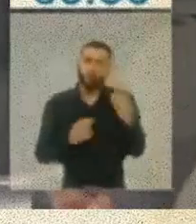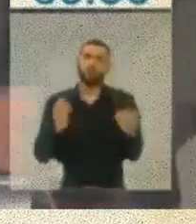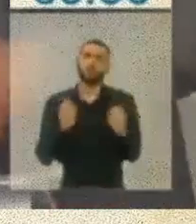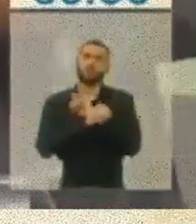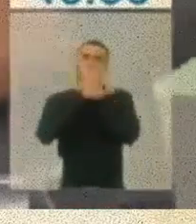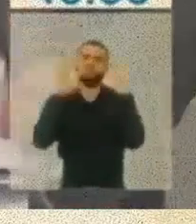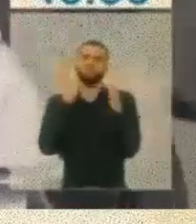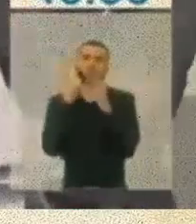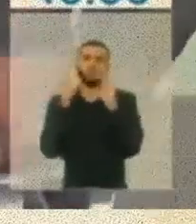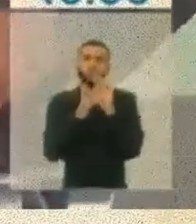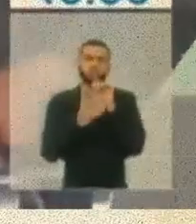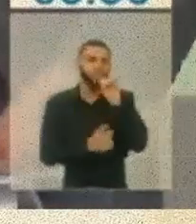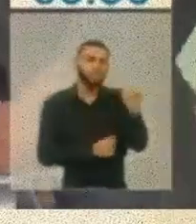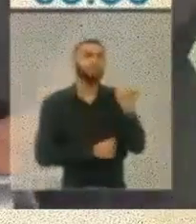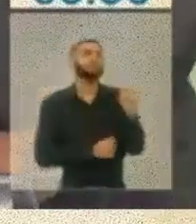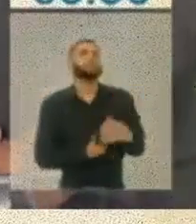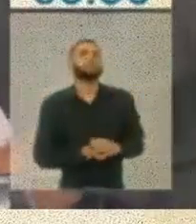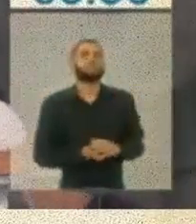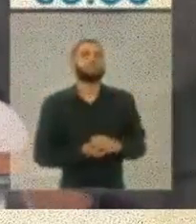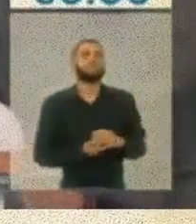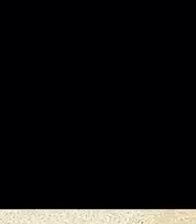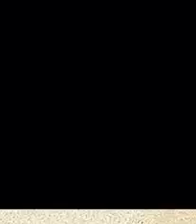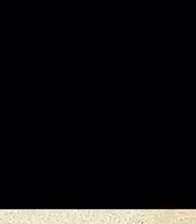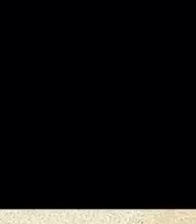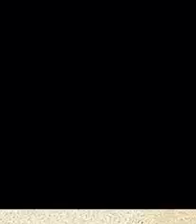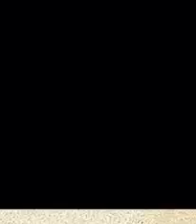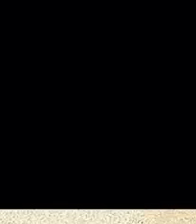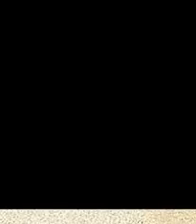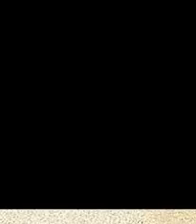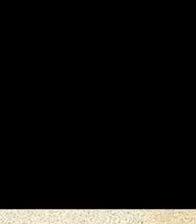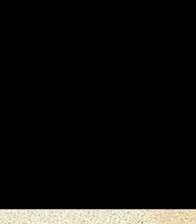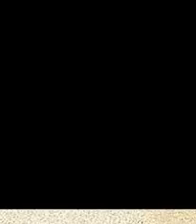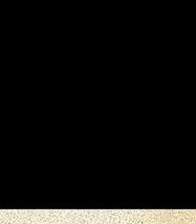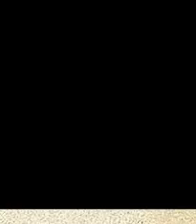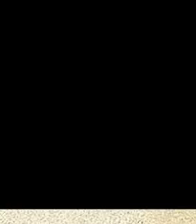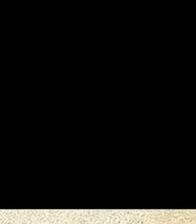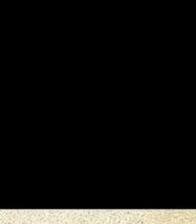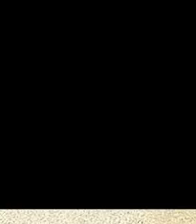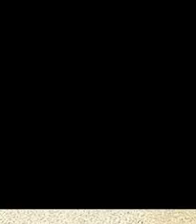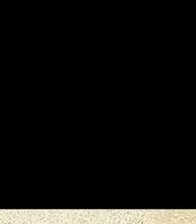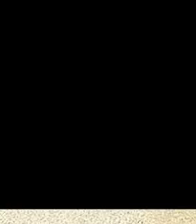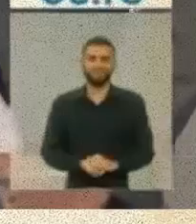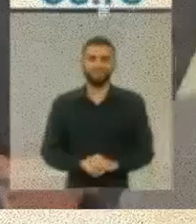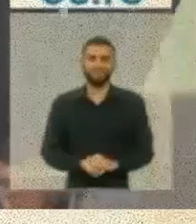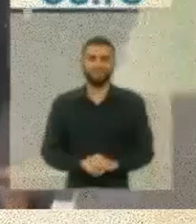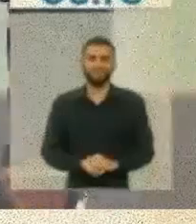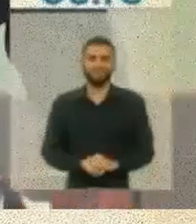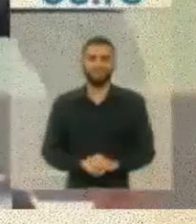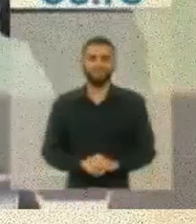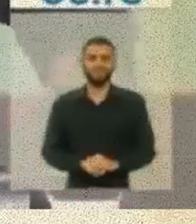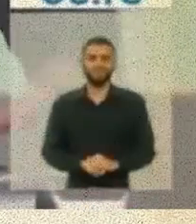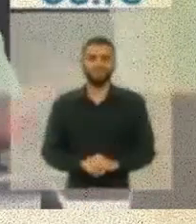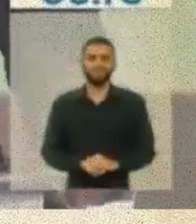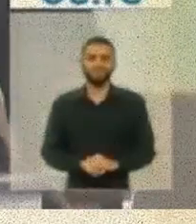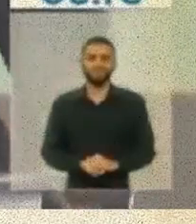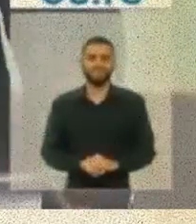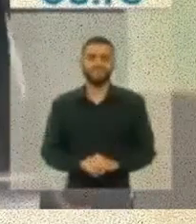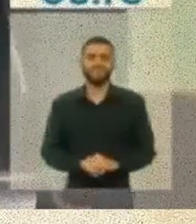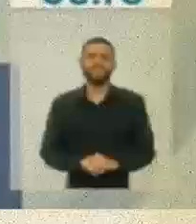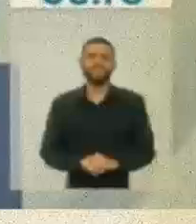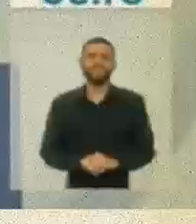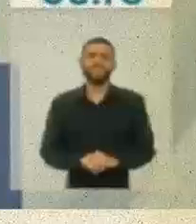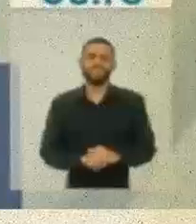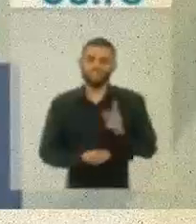um negócio Jesus pode para mim irmão sobre um direito o rato que um deles e vamos dar sequência